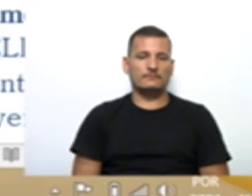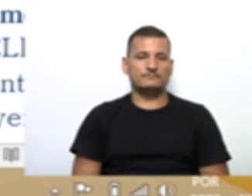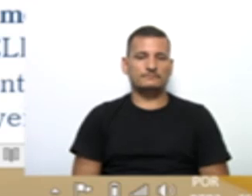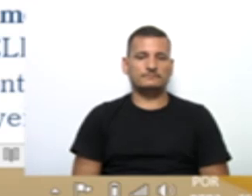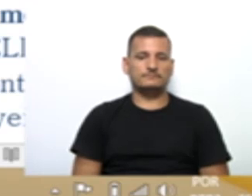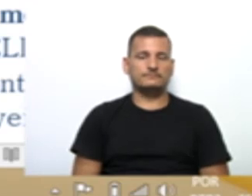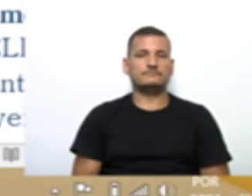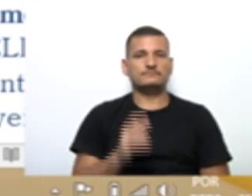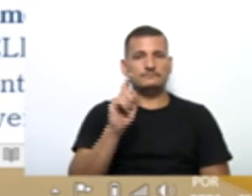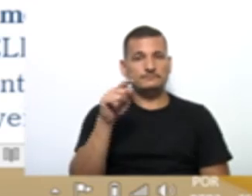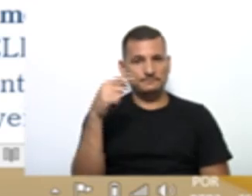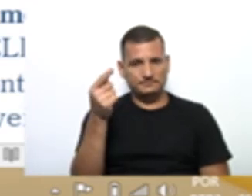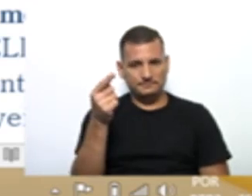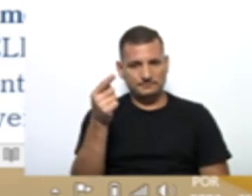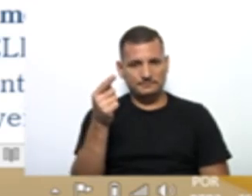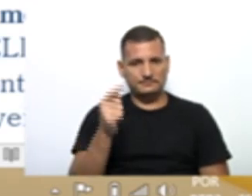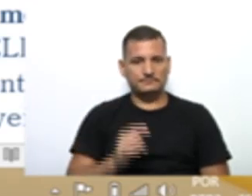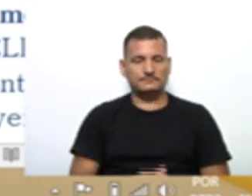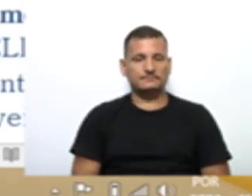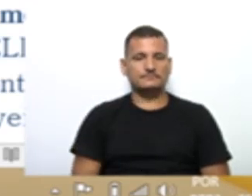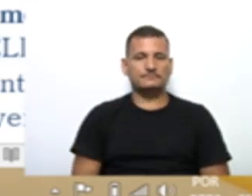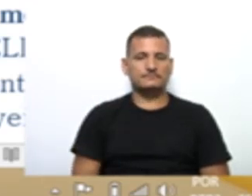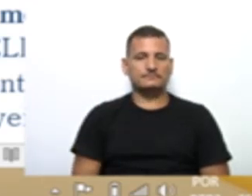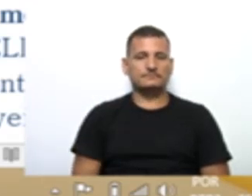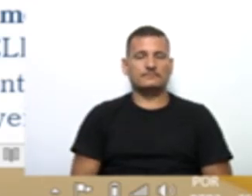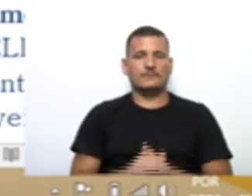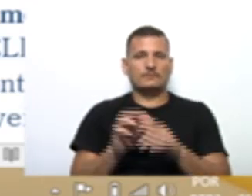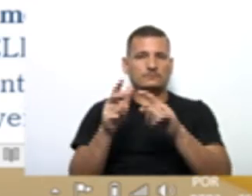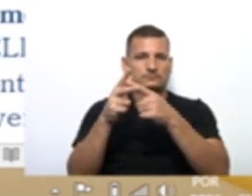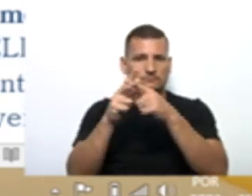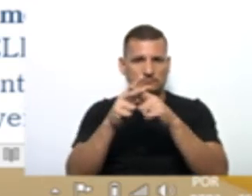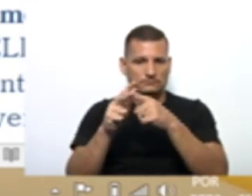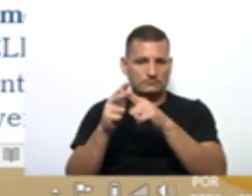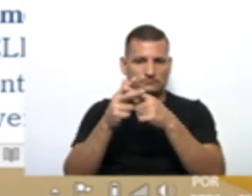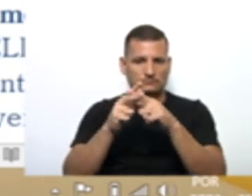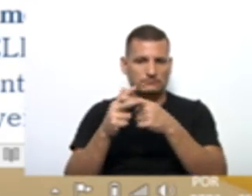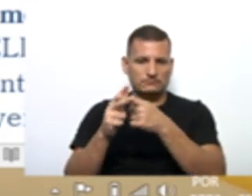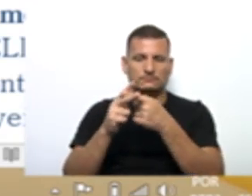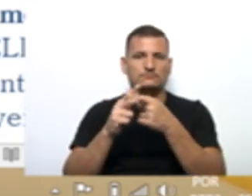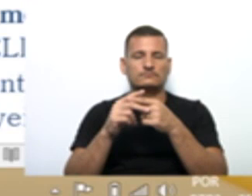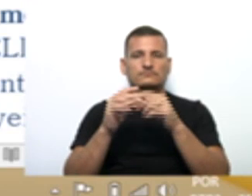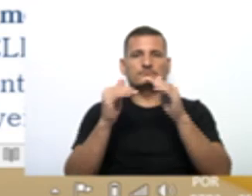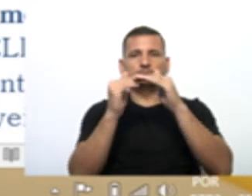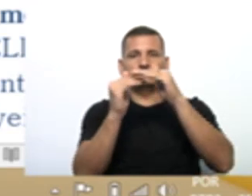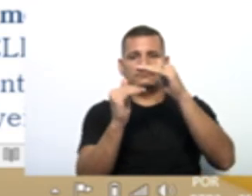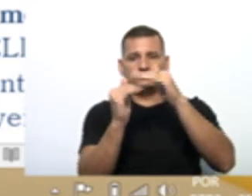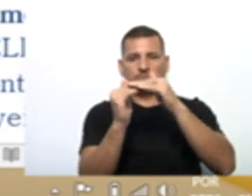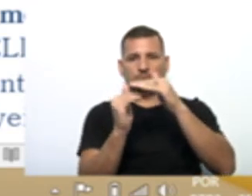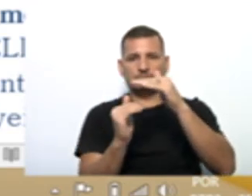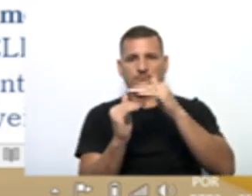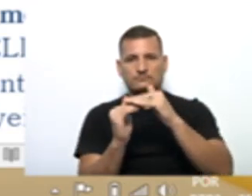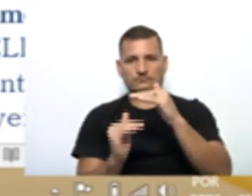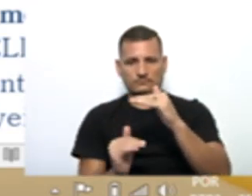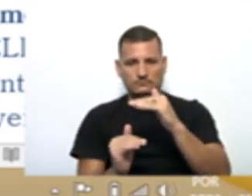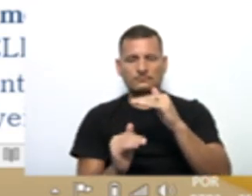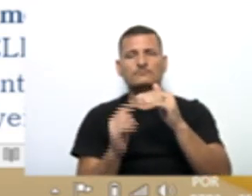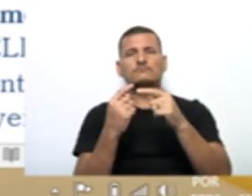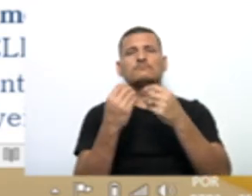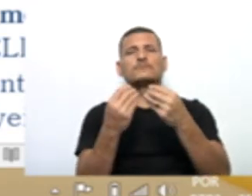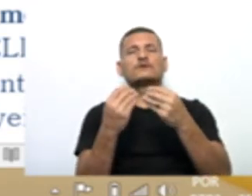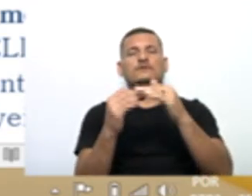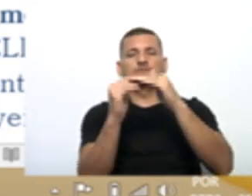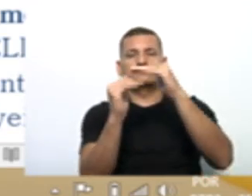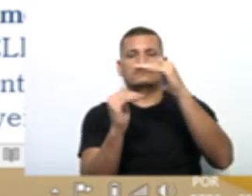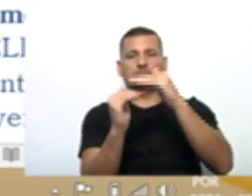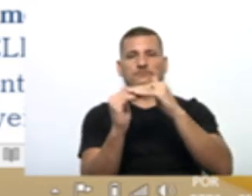Depois do recuo da primeira linha, você vai fazer a configuração do espaçamento entre linhas. Para que serve o espaçamento